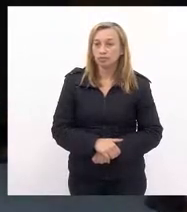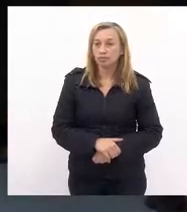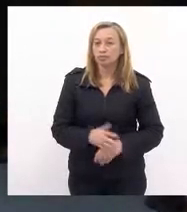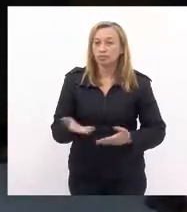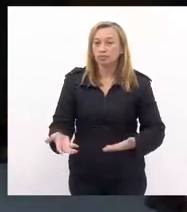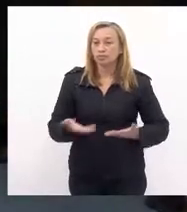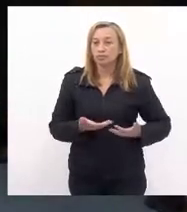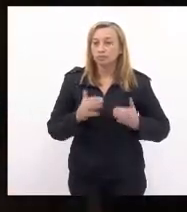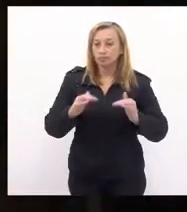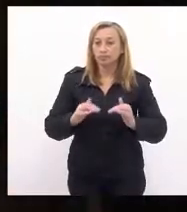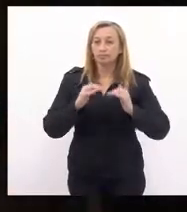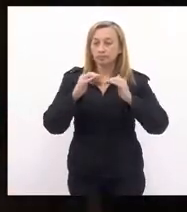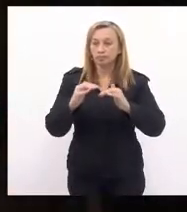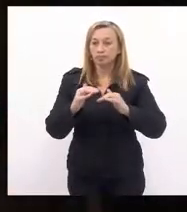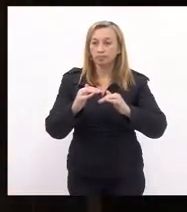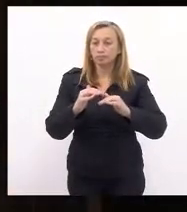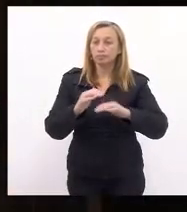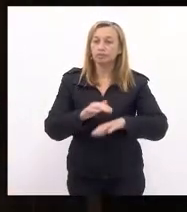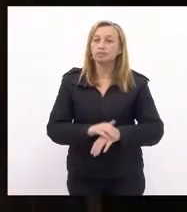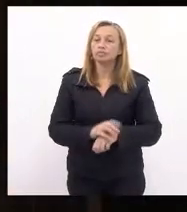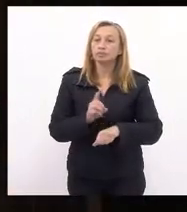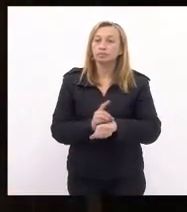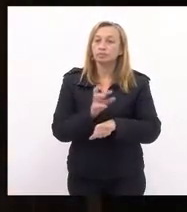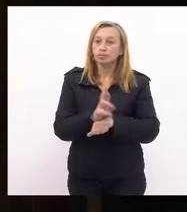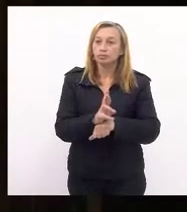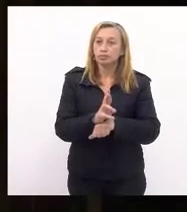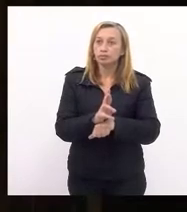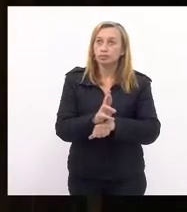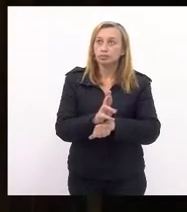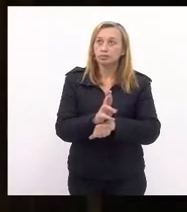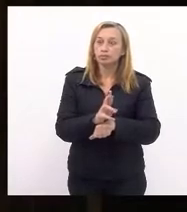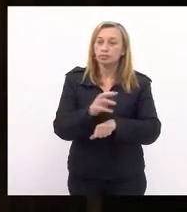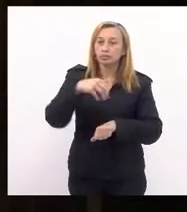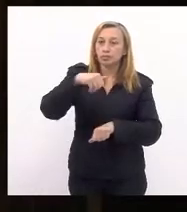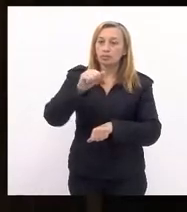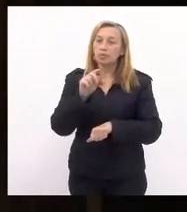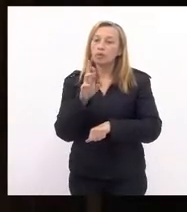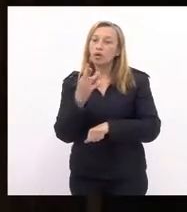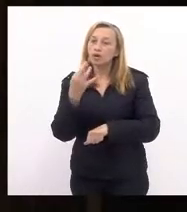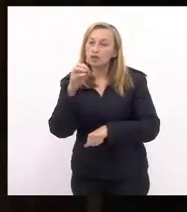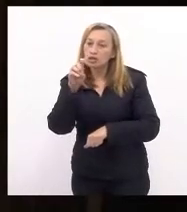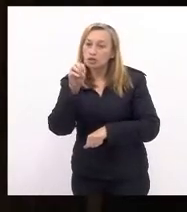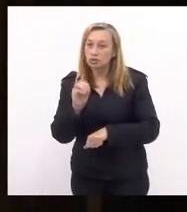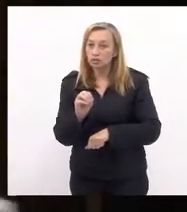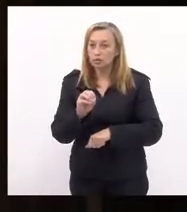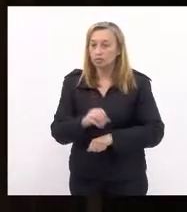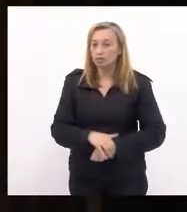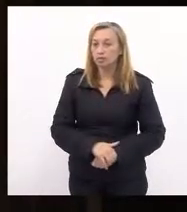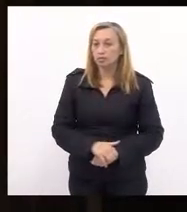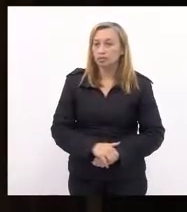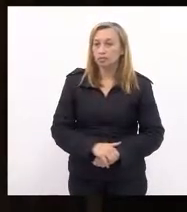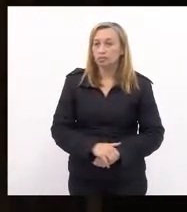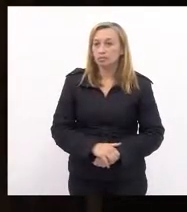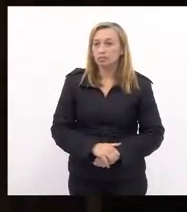Tenho a honra de chamar o excelentíssimo doutor Maurício Valente.